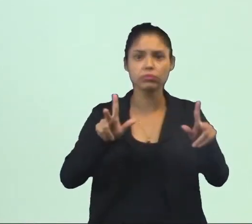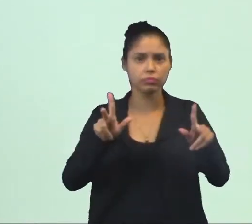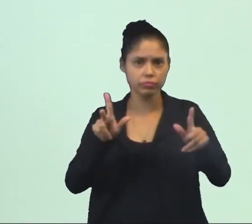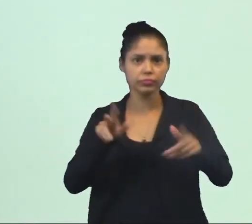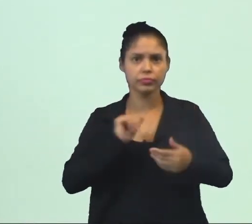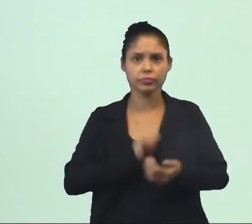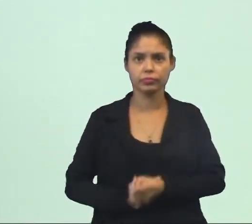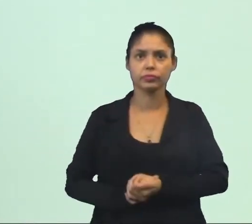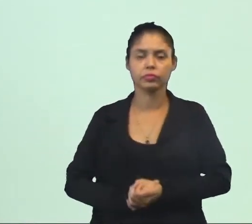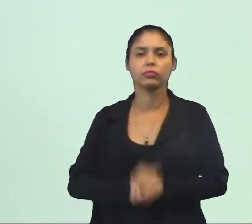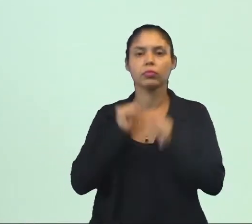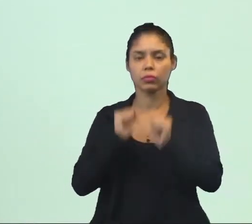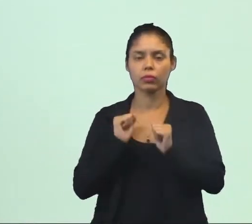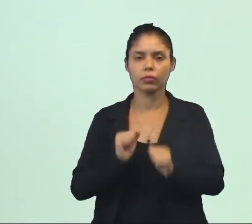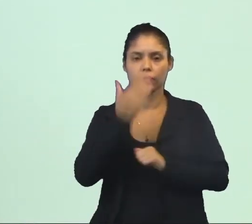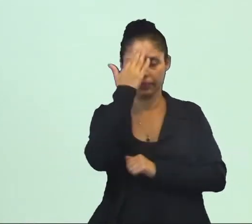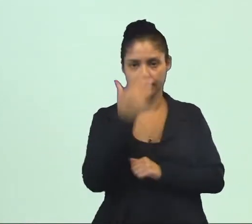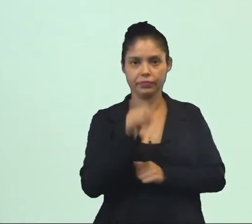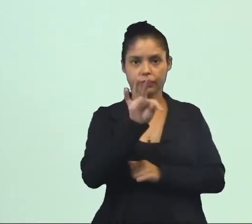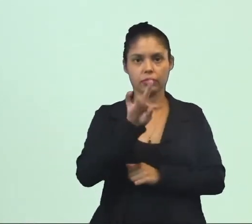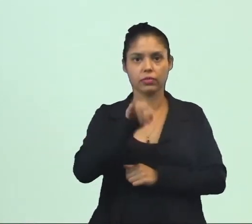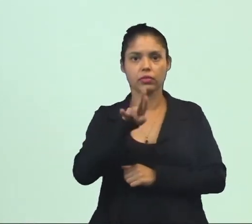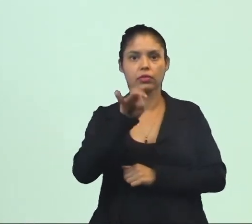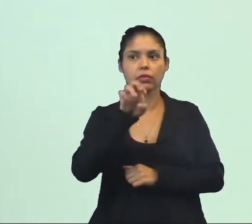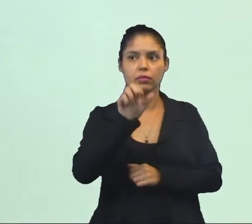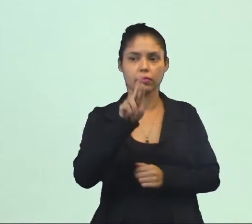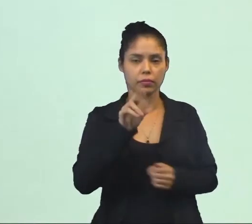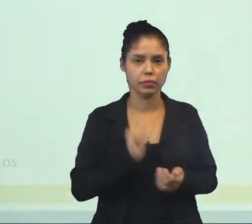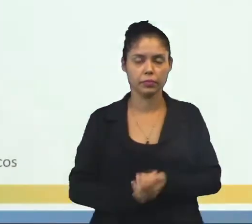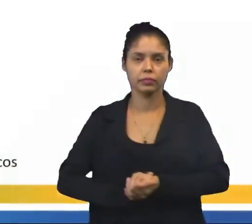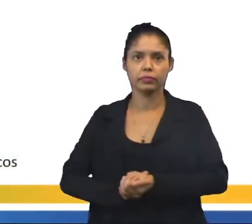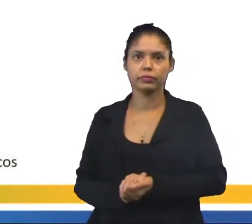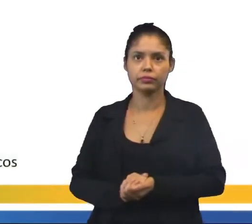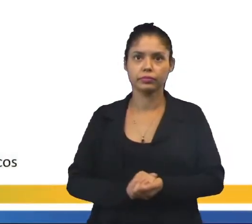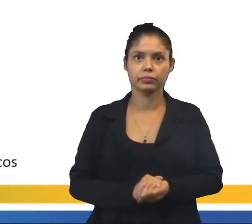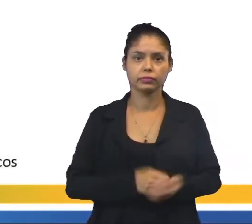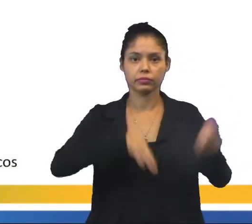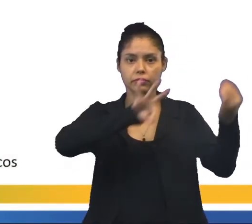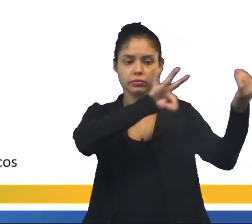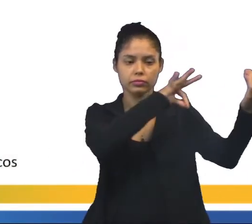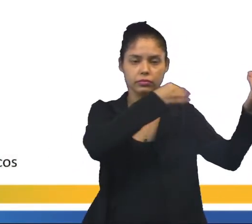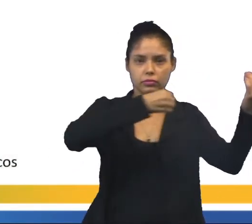então você pode classificar de timbre, tá bom? Eu coloquei aí timbre do violino,